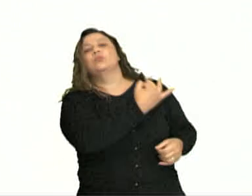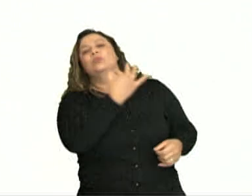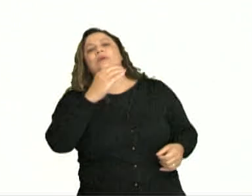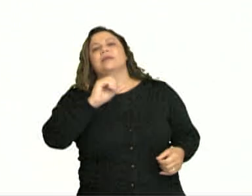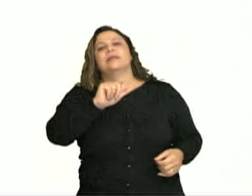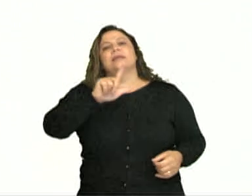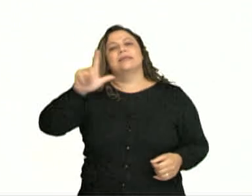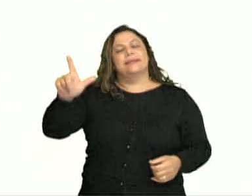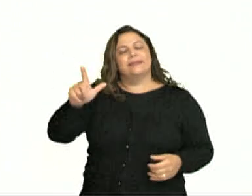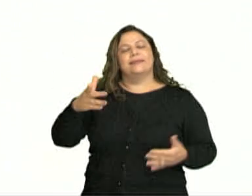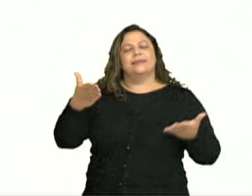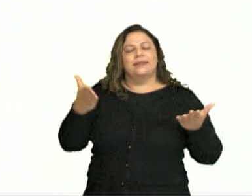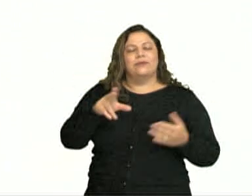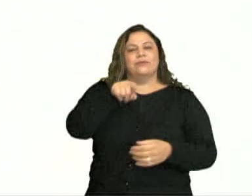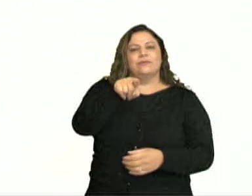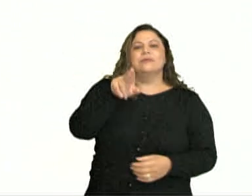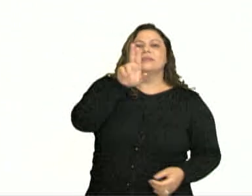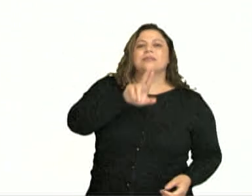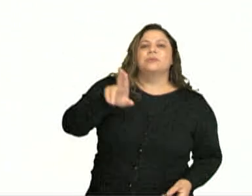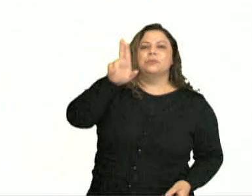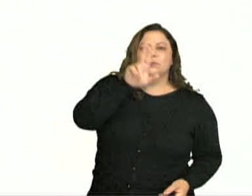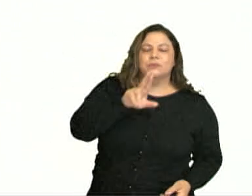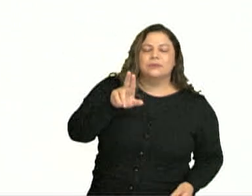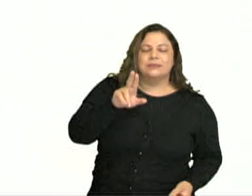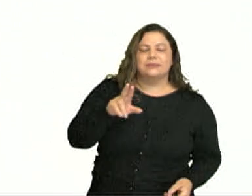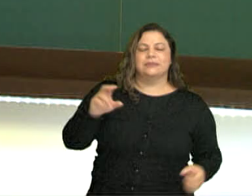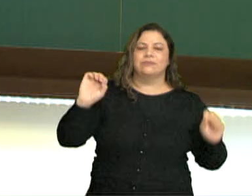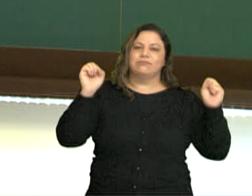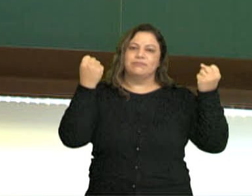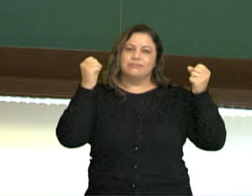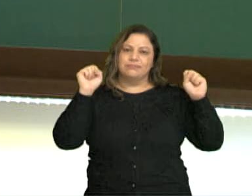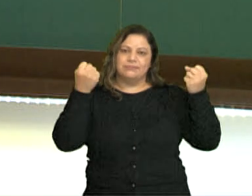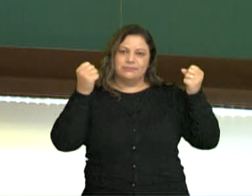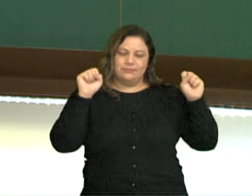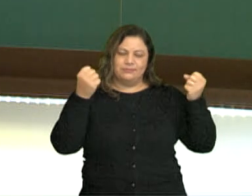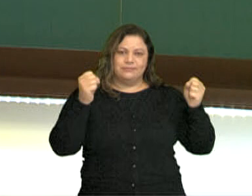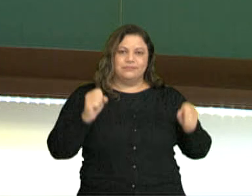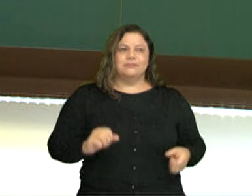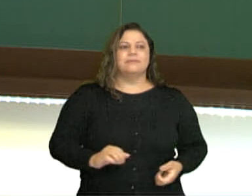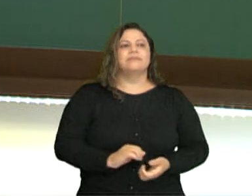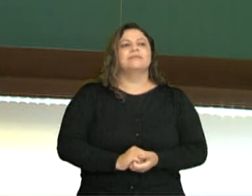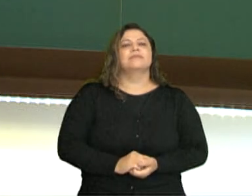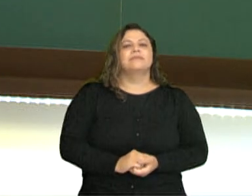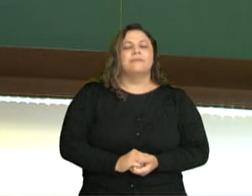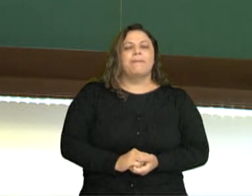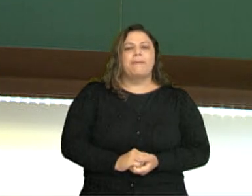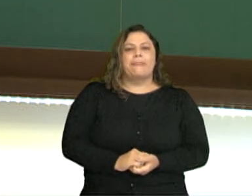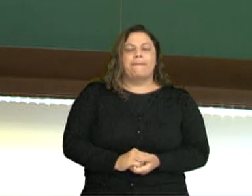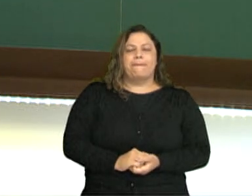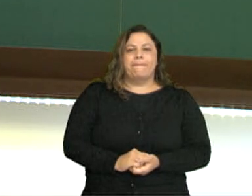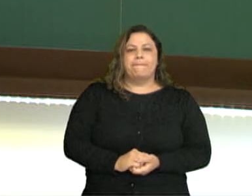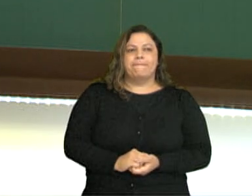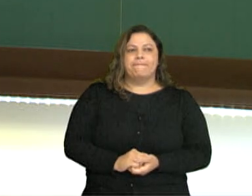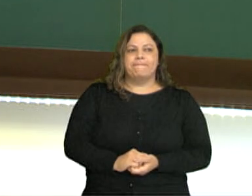você está utilizando para fazer determinadas atividades físicas.